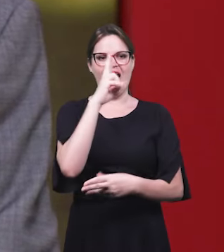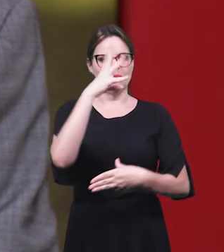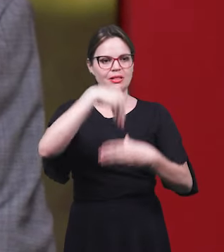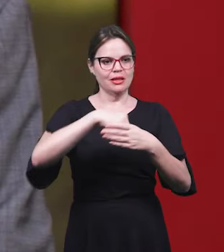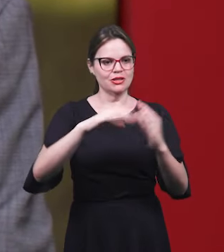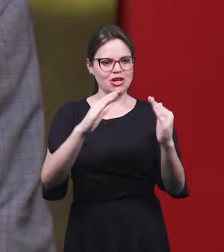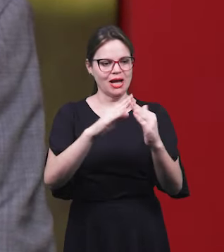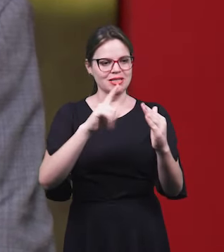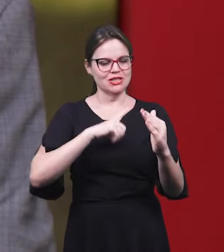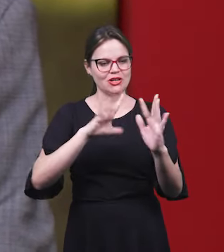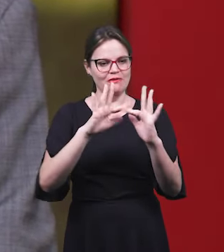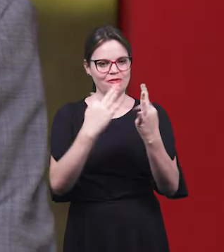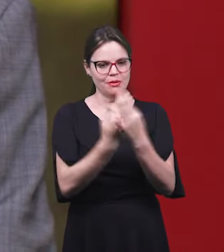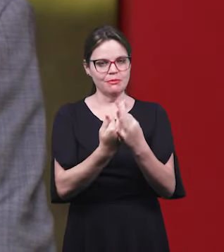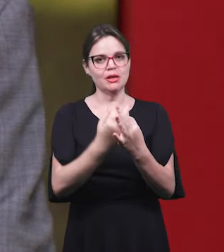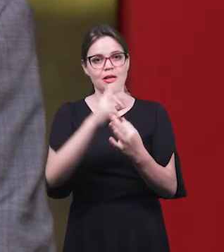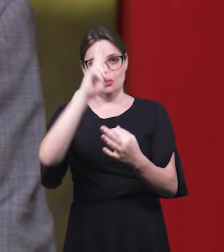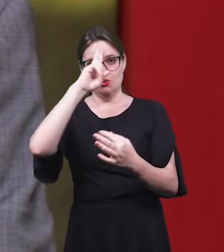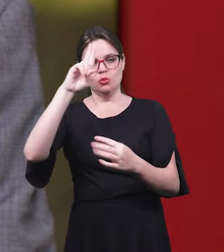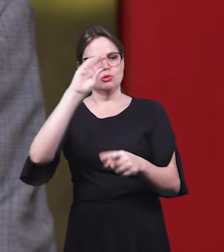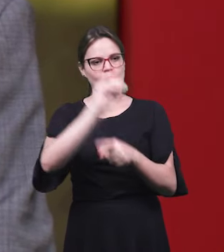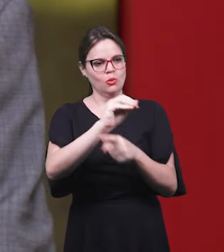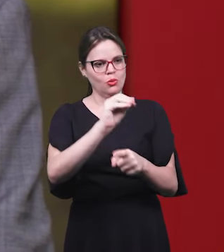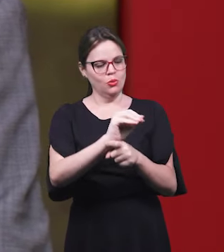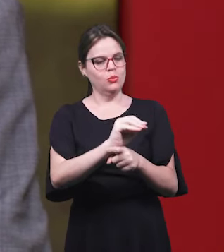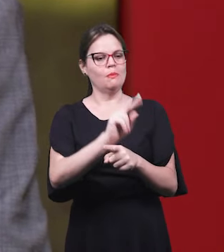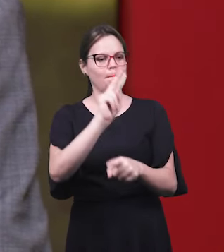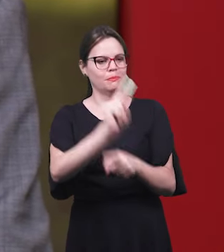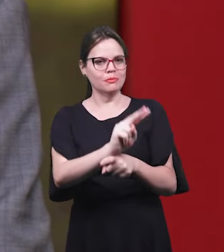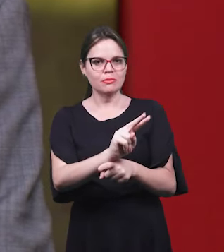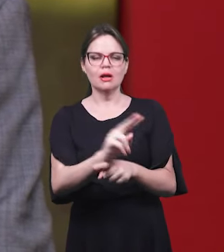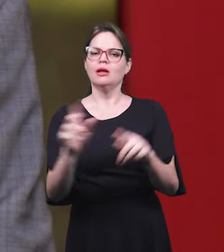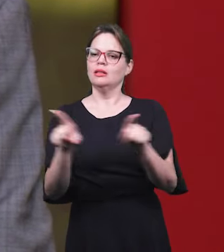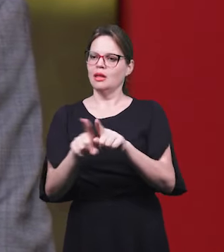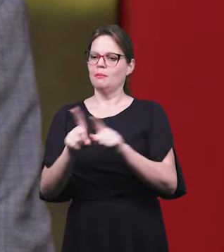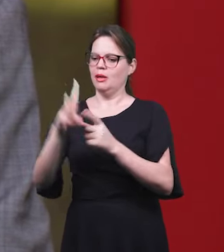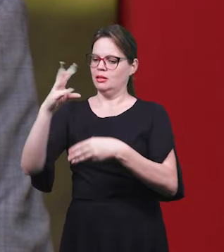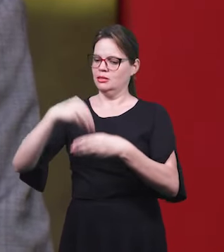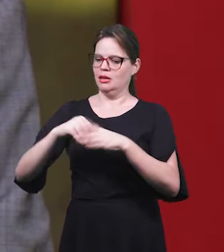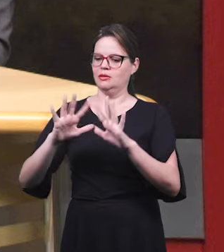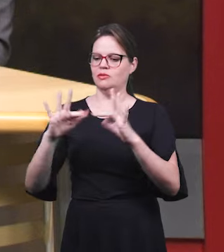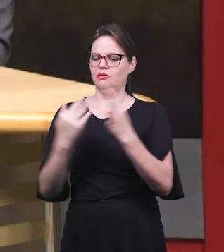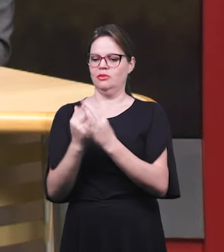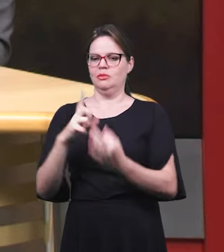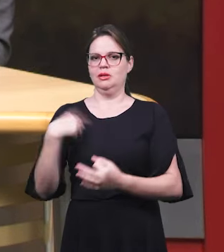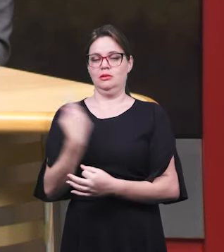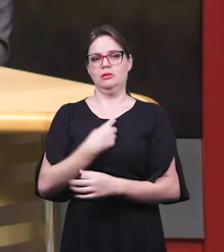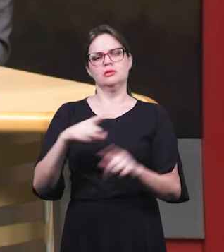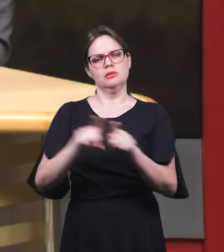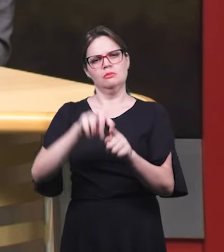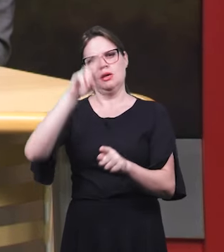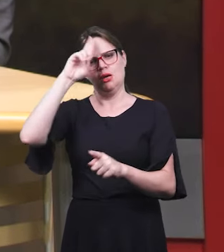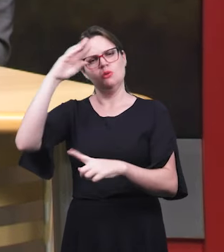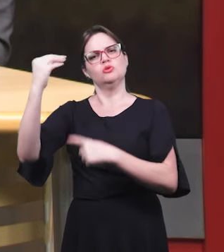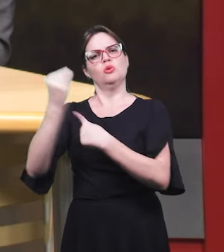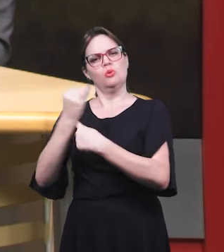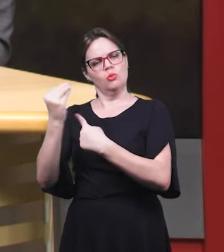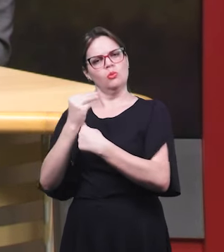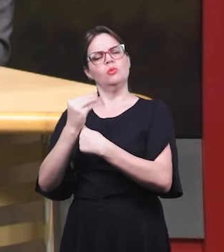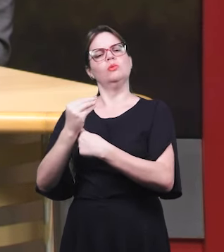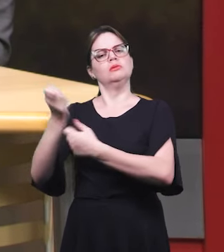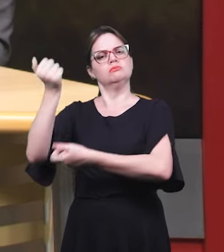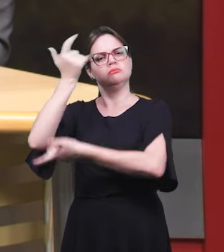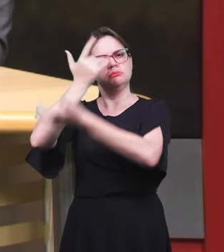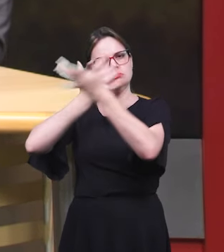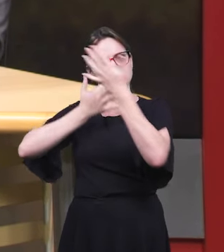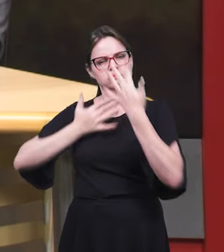ali estavam debaixo dessa proteção maravilhosa. E Raabe não fazia parte do povo de Israel, né? Então